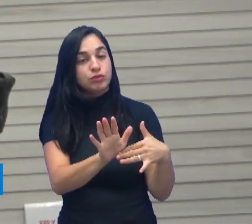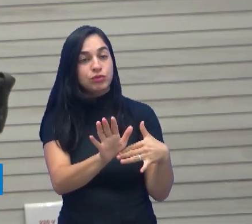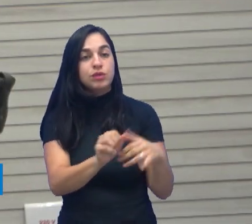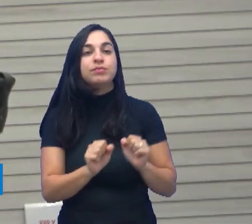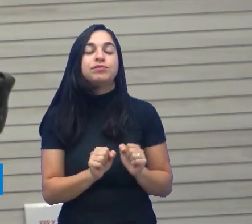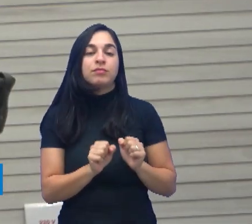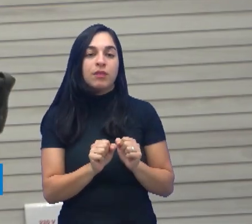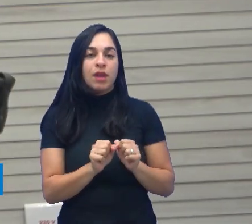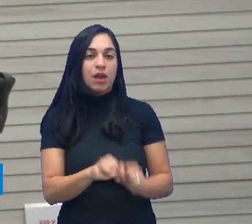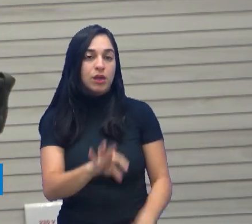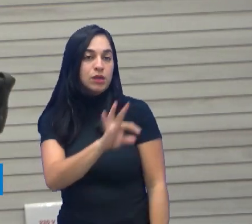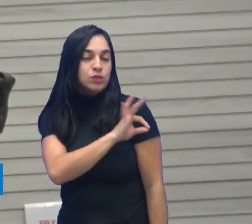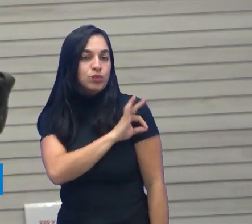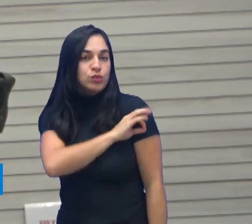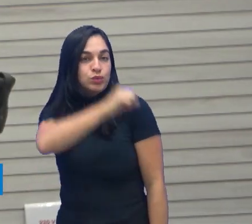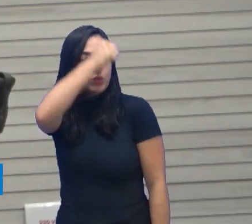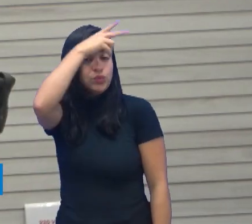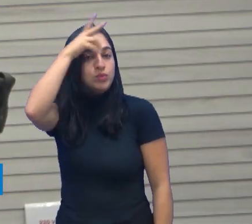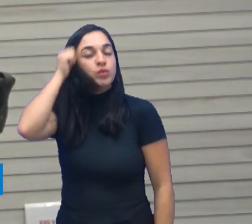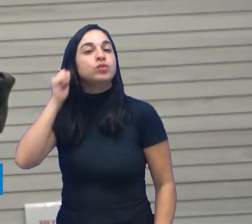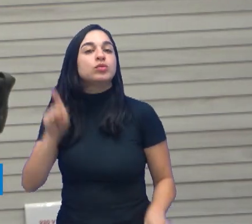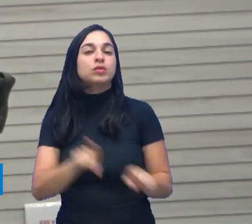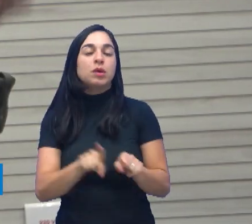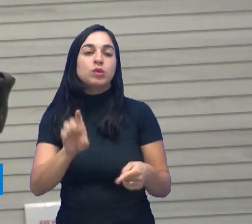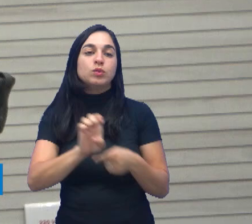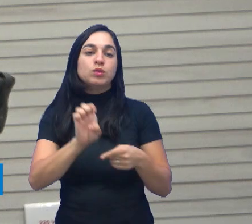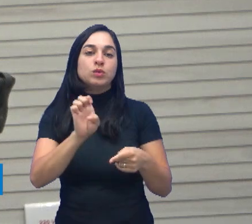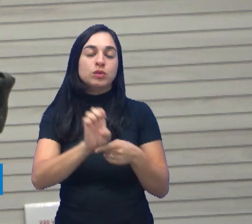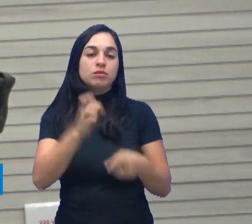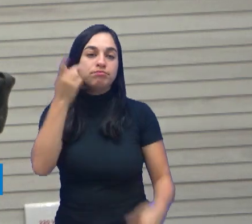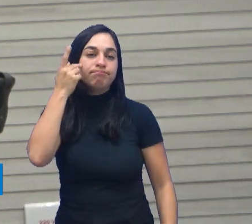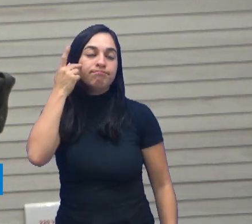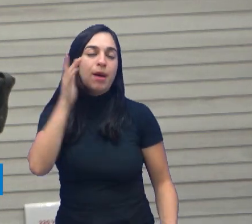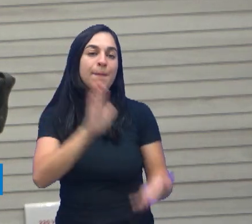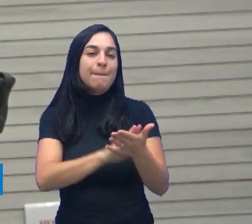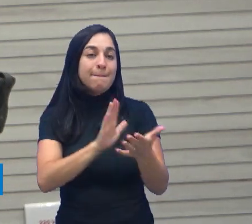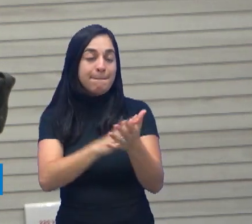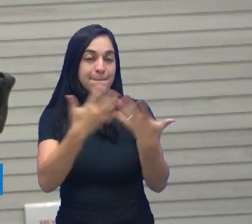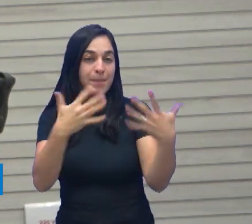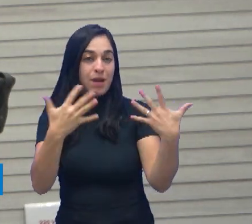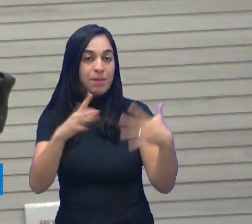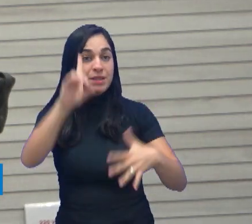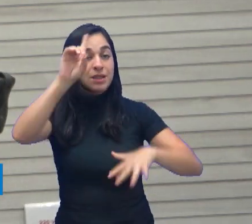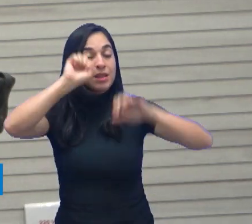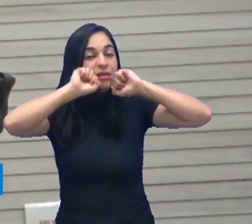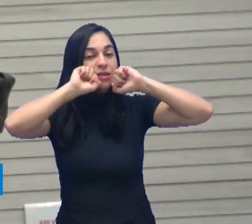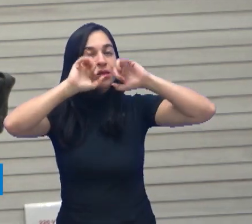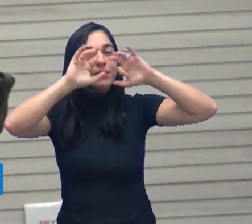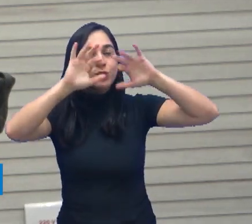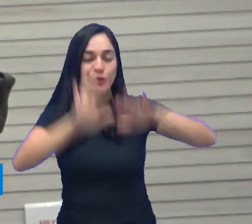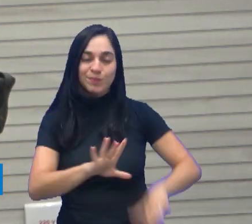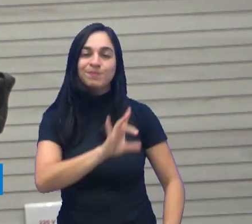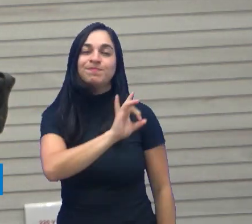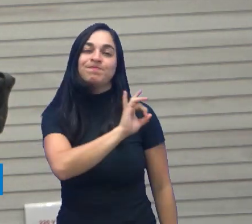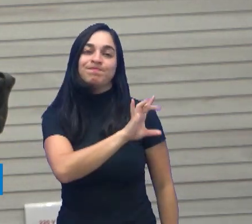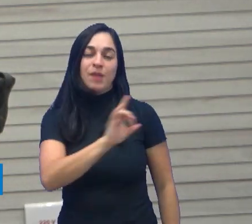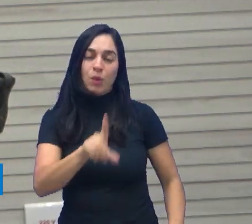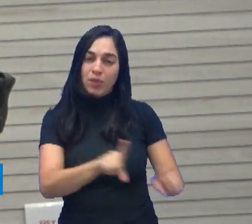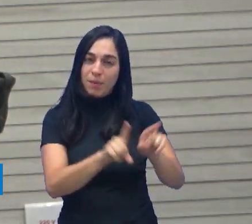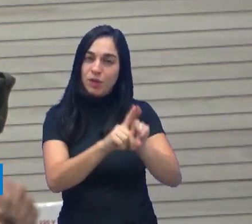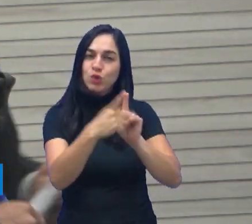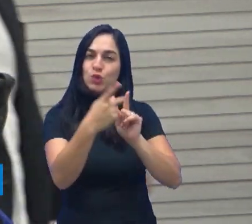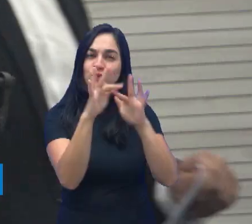municipais do estado de São Paulo e também dos municípios. Parabéns a todos vocês e que Deus abençoe a vida e a família dos